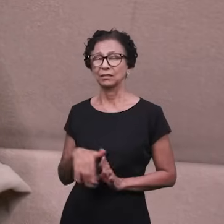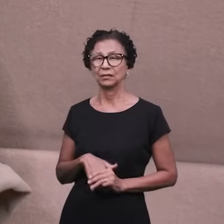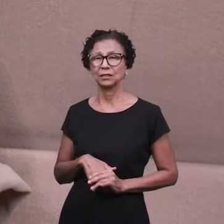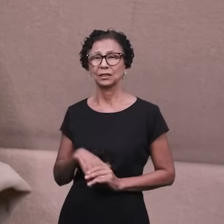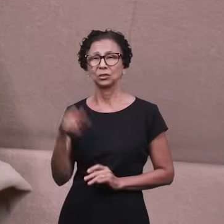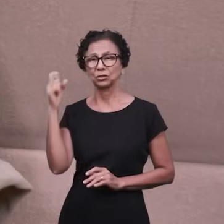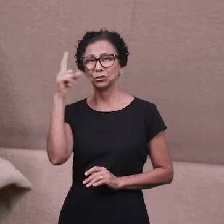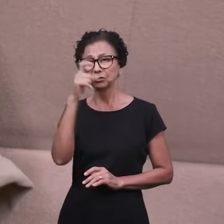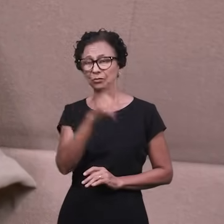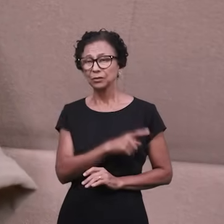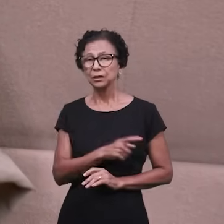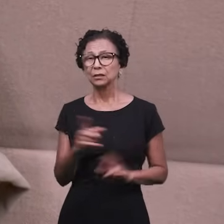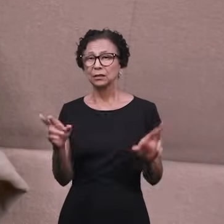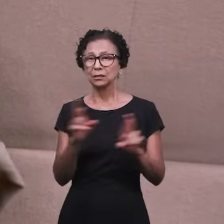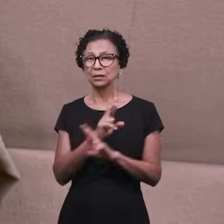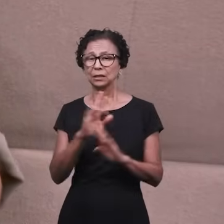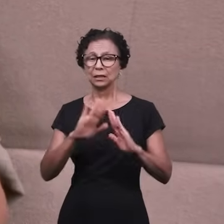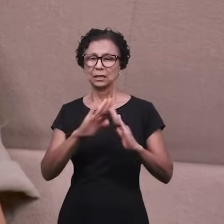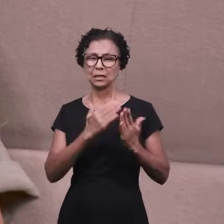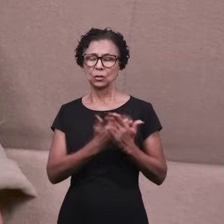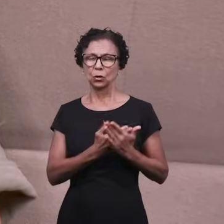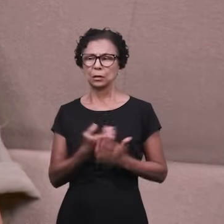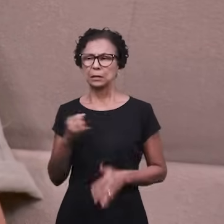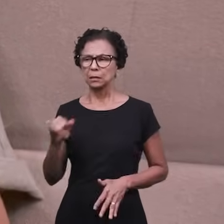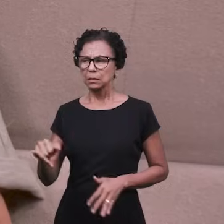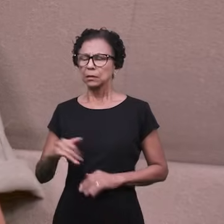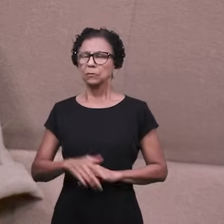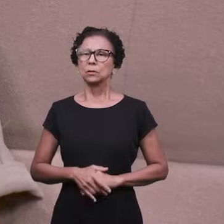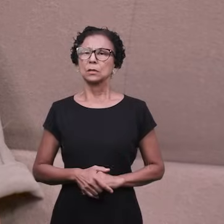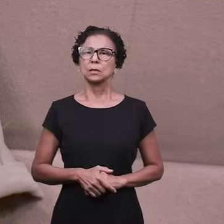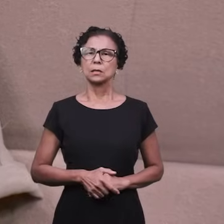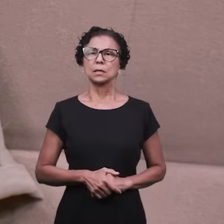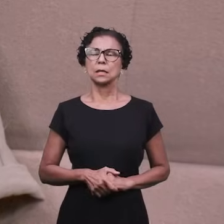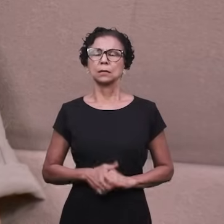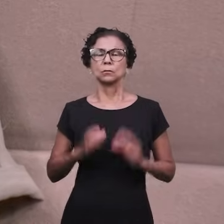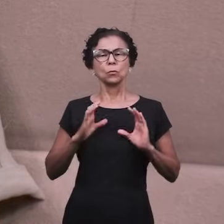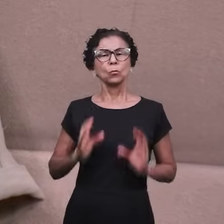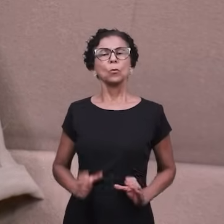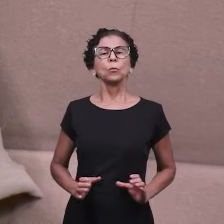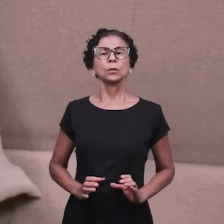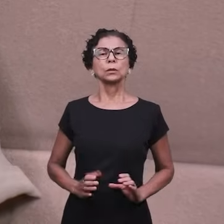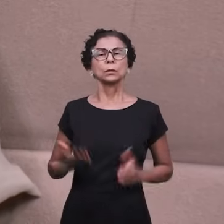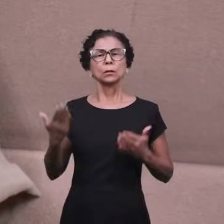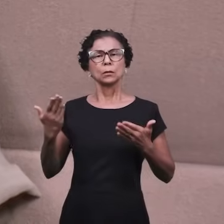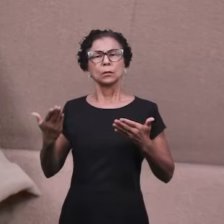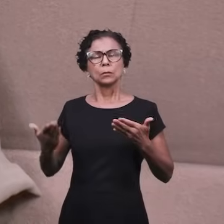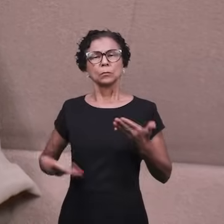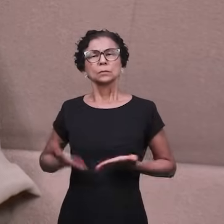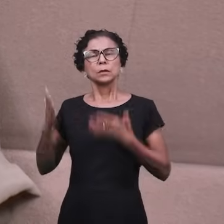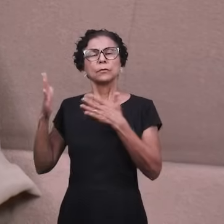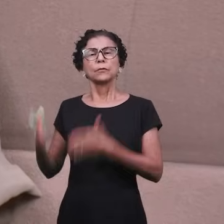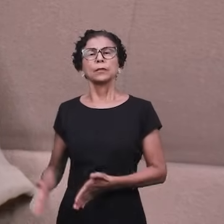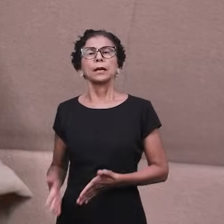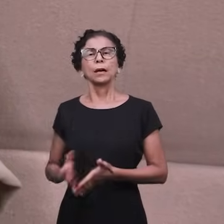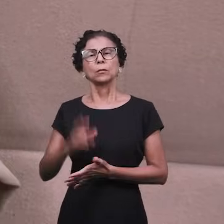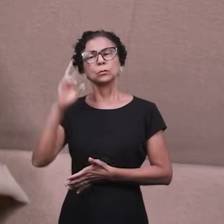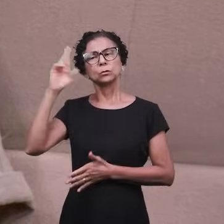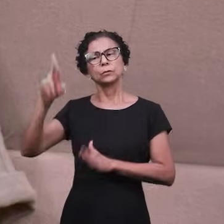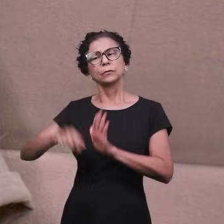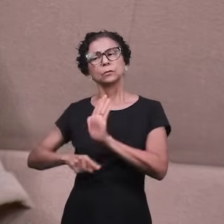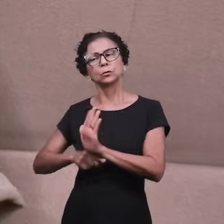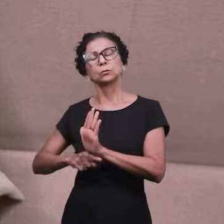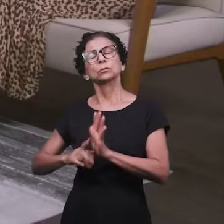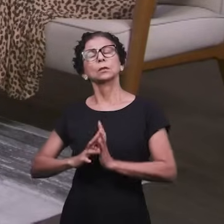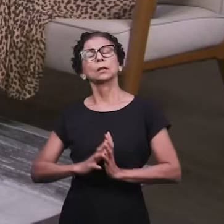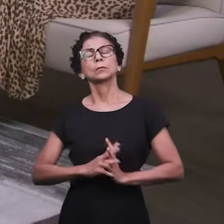no colégio. Se você se posicionar como um servo do Senhor fiel, o Senhor vai te honrar. Assim